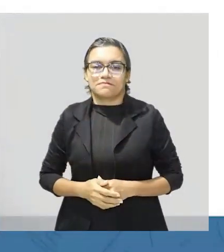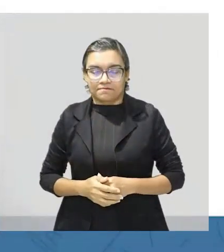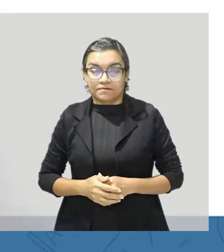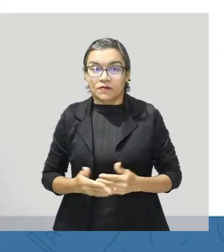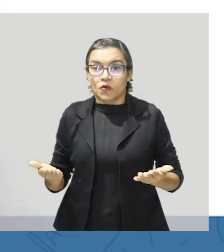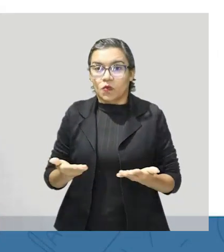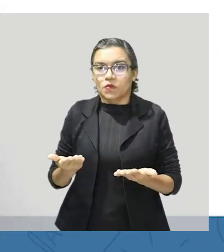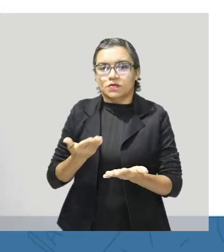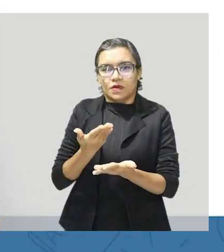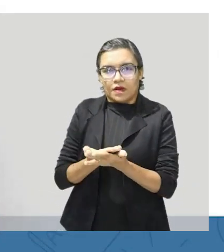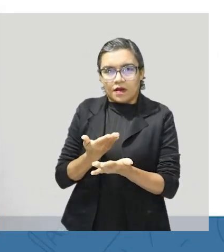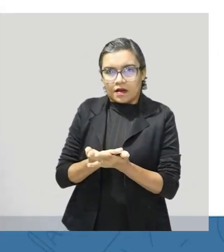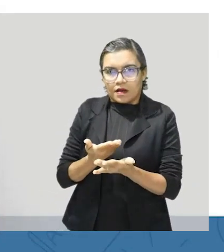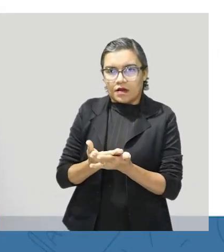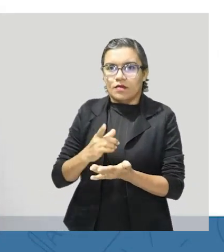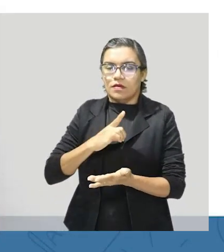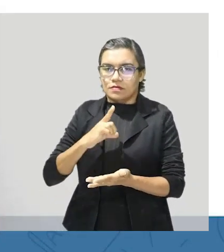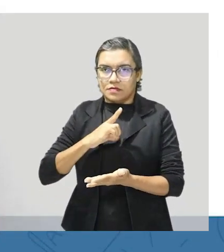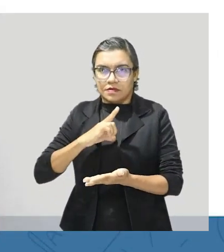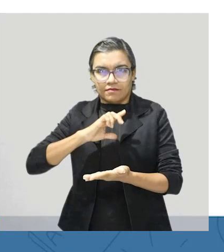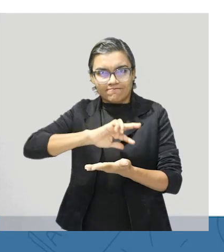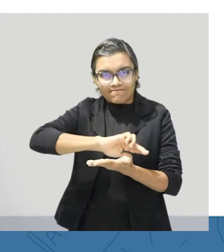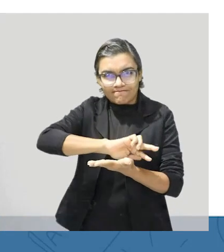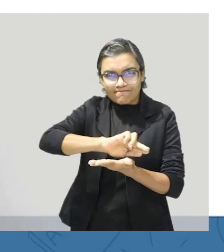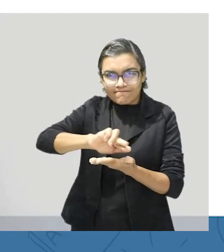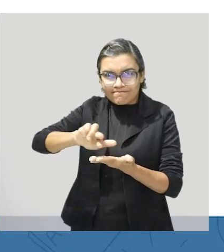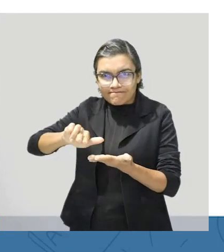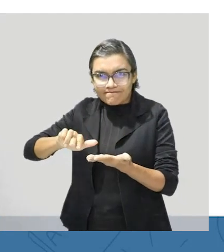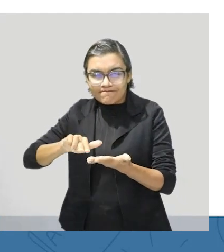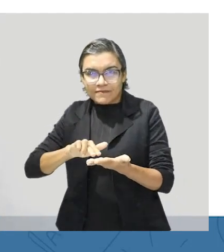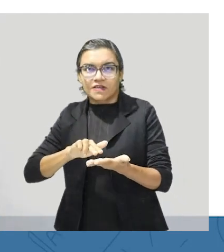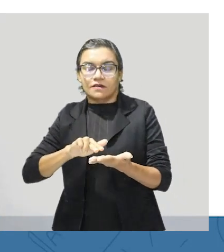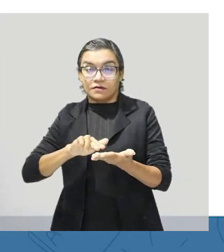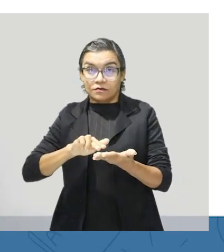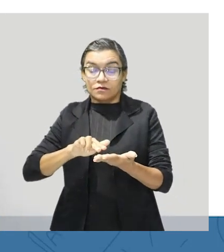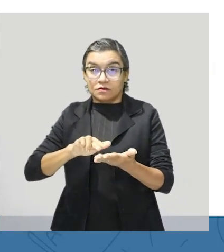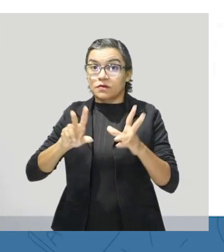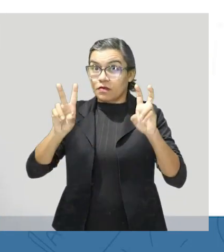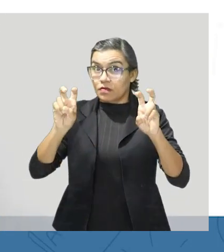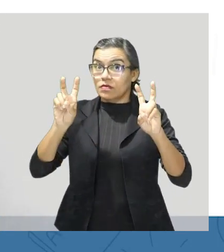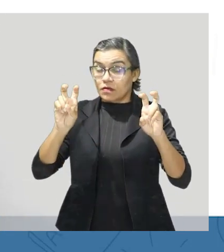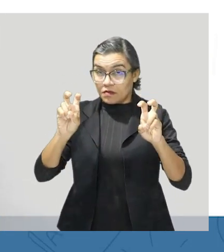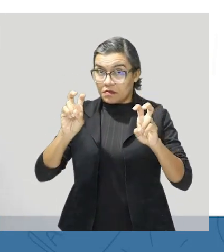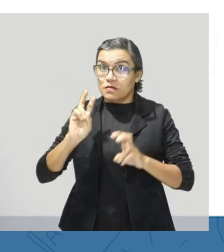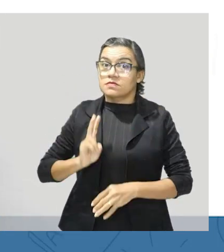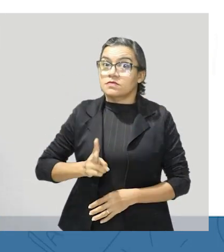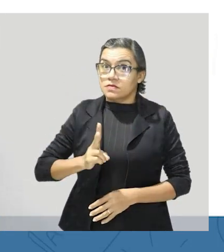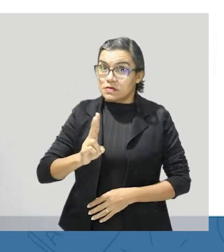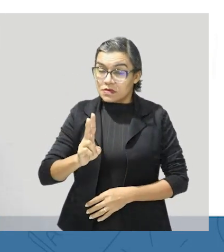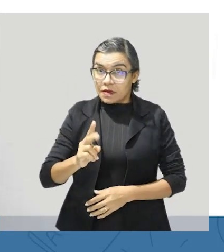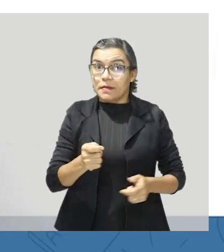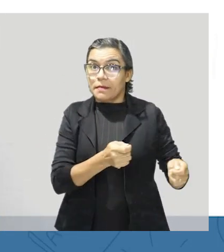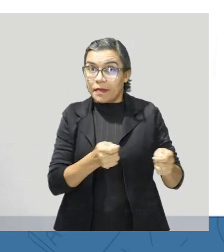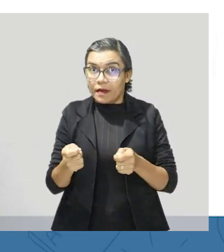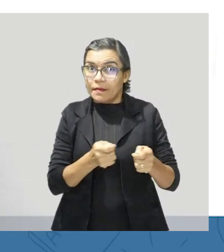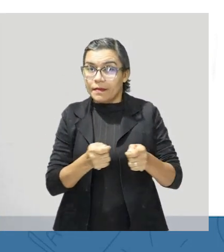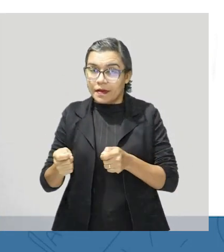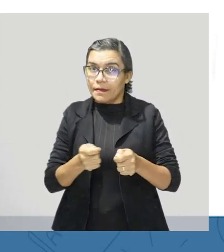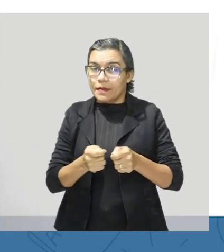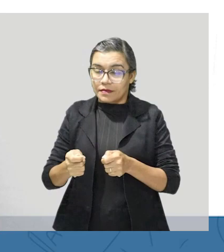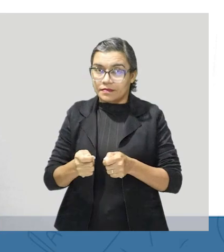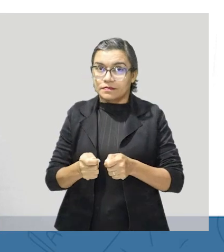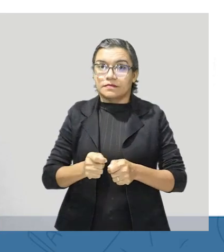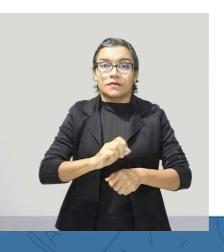aula de hoje nós estaremos abordando matemática muito recorrente a esses dois concursos né tanto ao pais e o Ema quanto